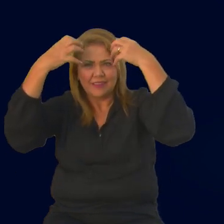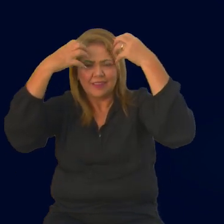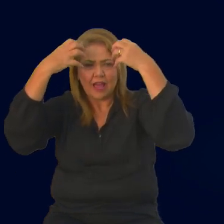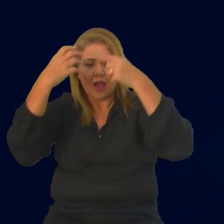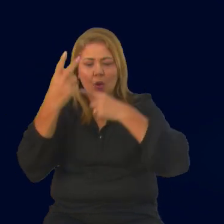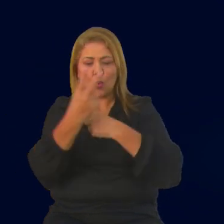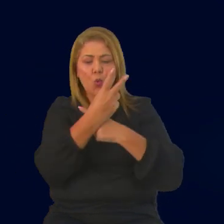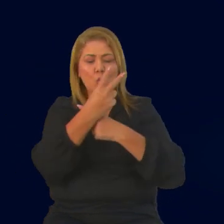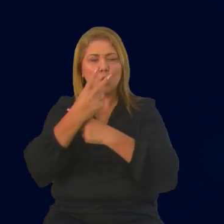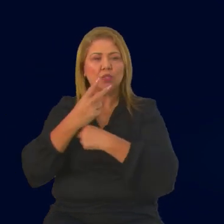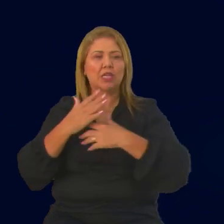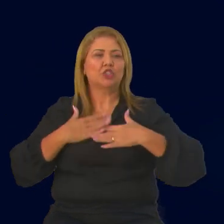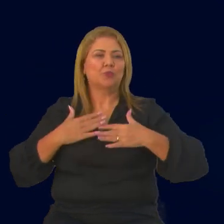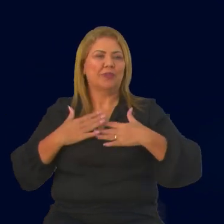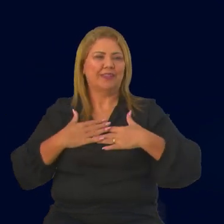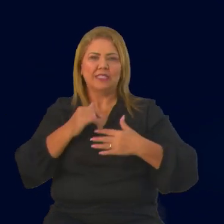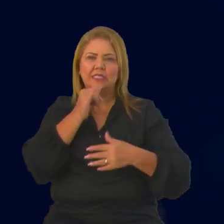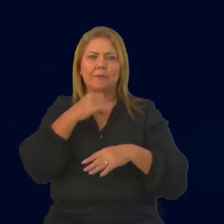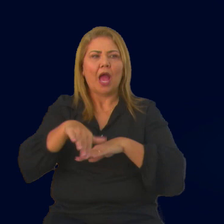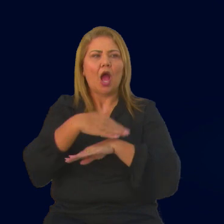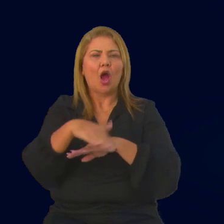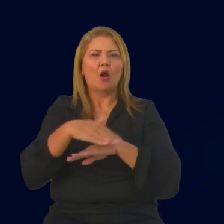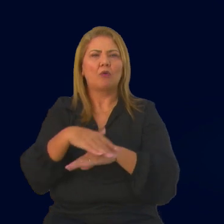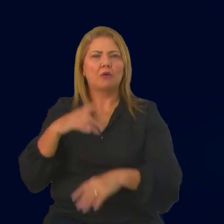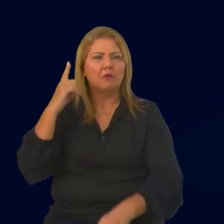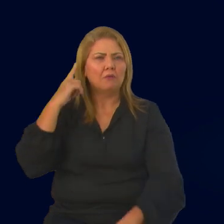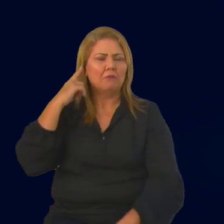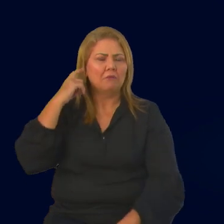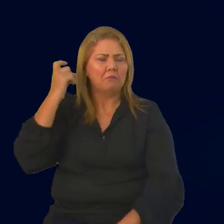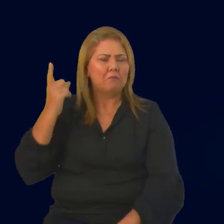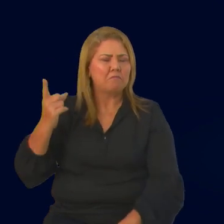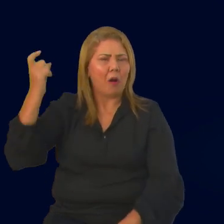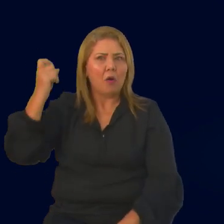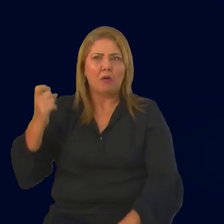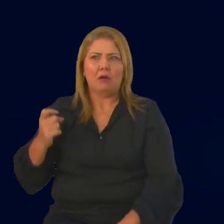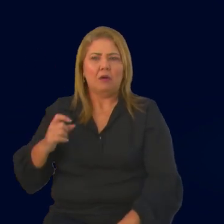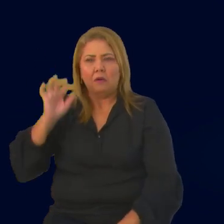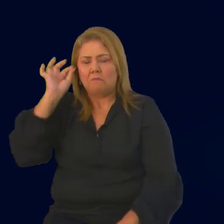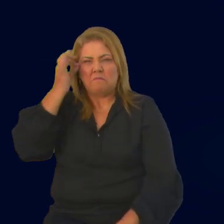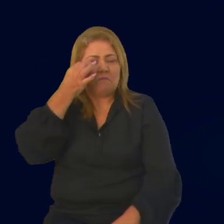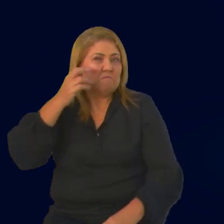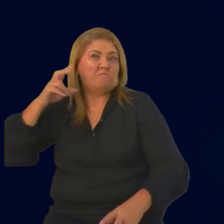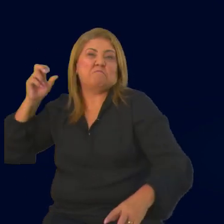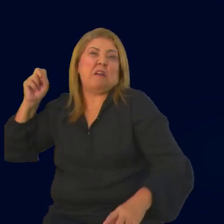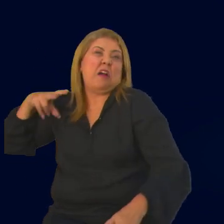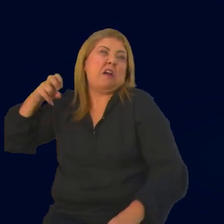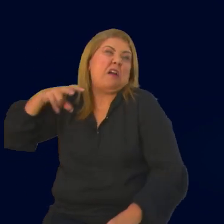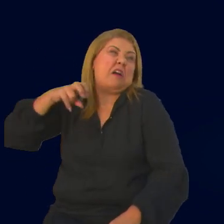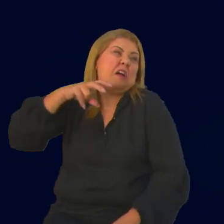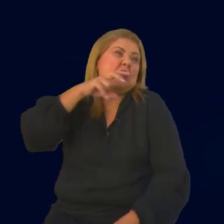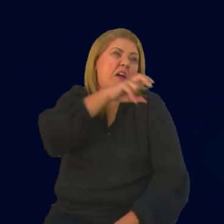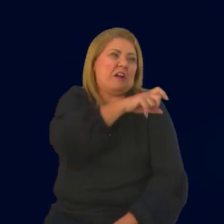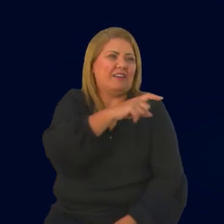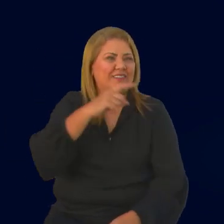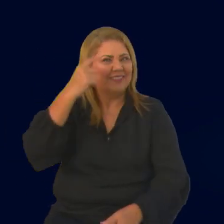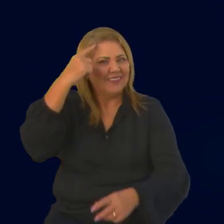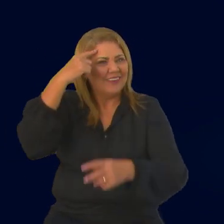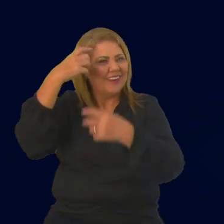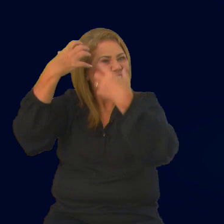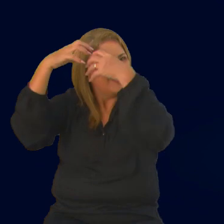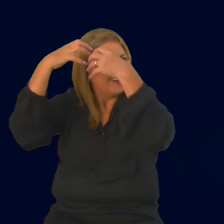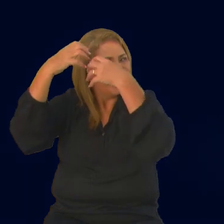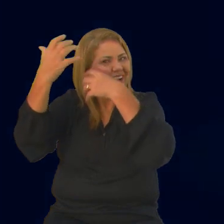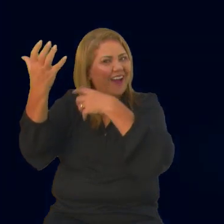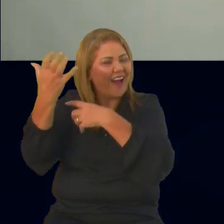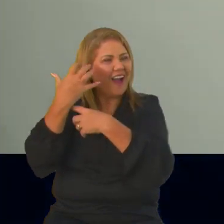Então, se vocês estão andando na rua e vocês escutam o barulho de um tiro, em fração de segundos entra o sistema 1 para nos proteger. O que, que